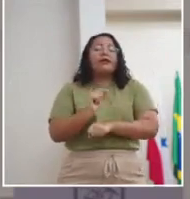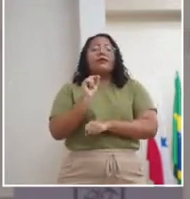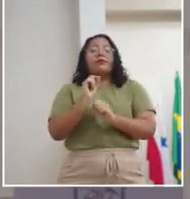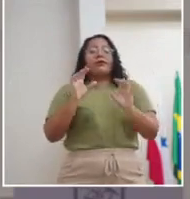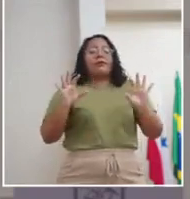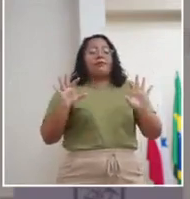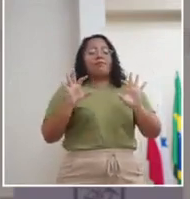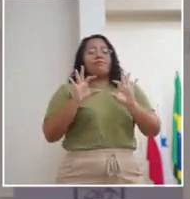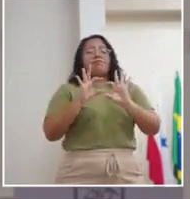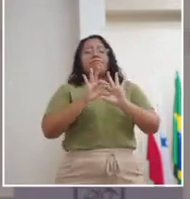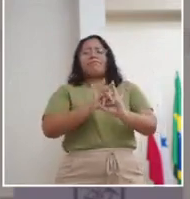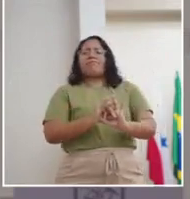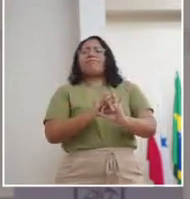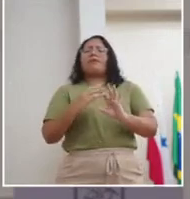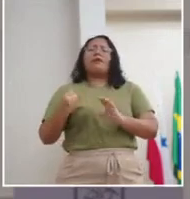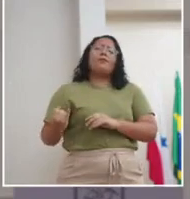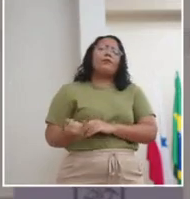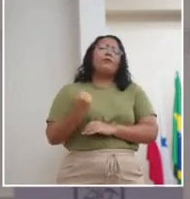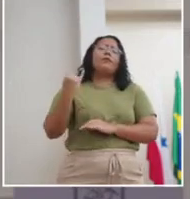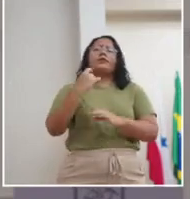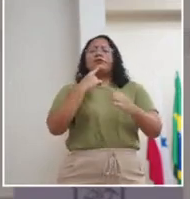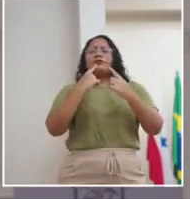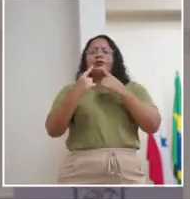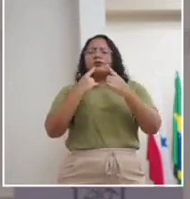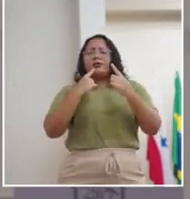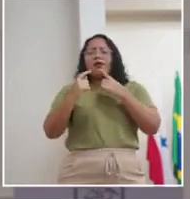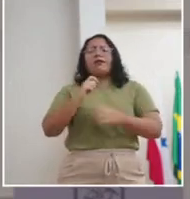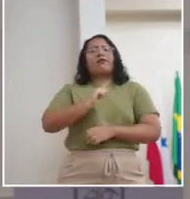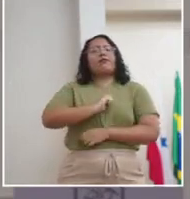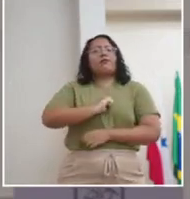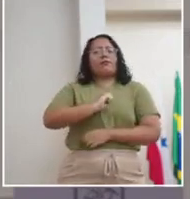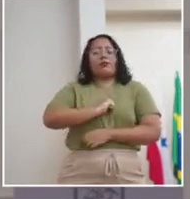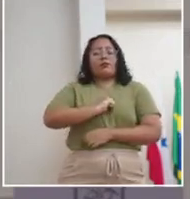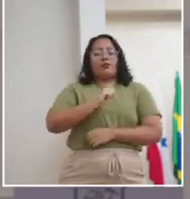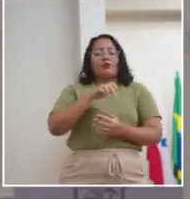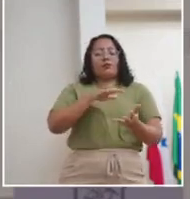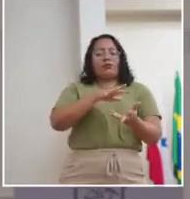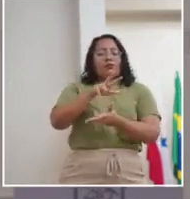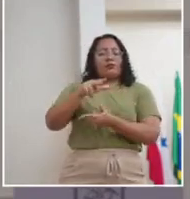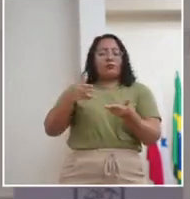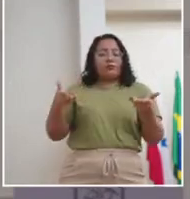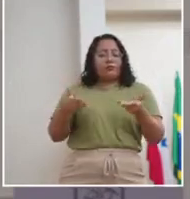conexões fecundas e diálogos com a antropologia contemporânea,